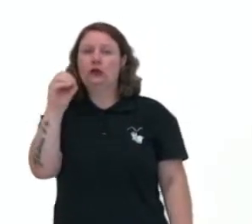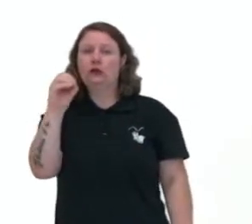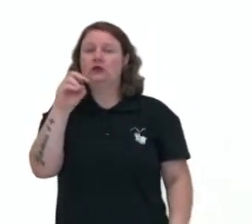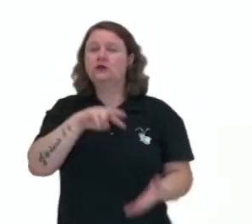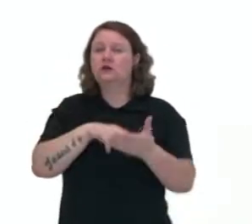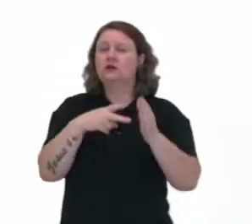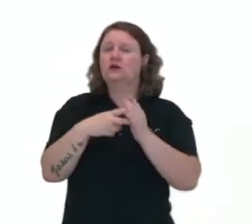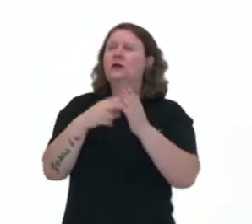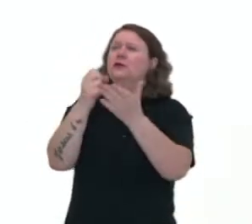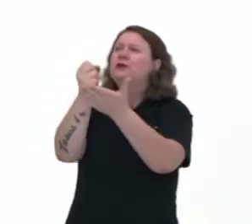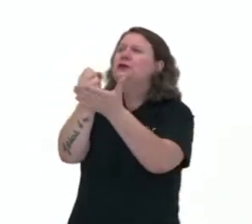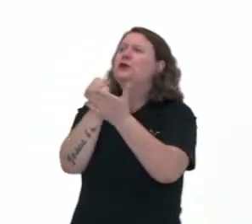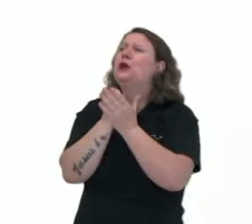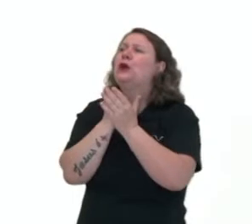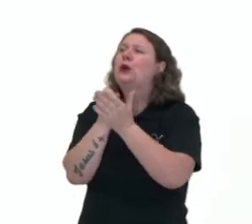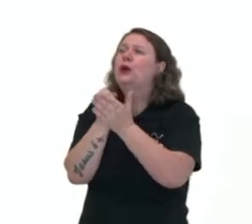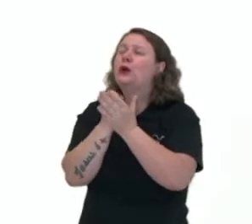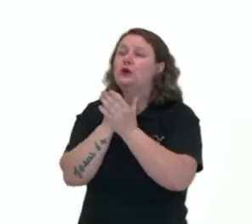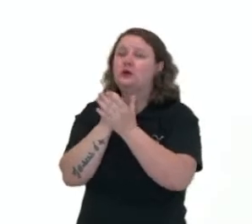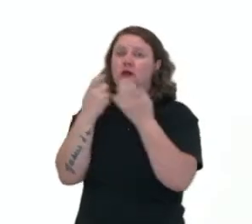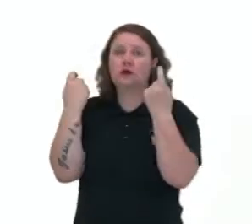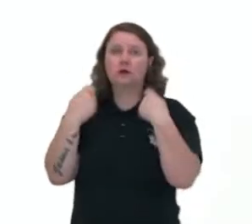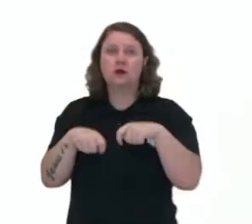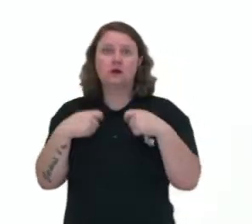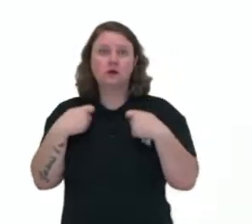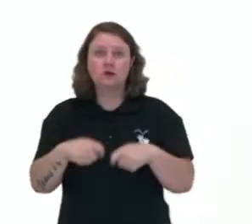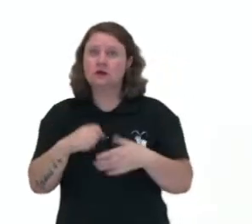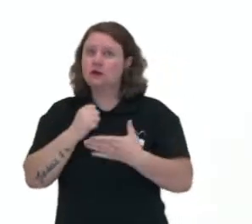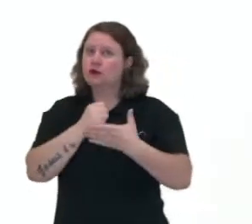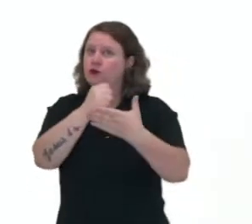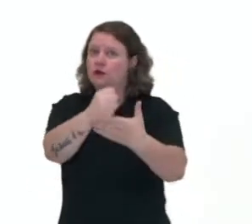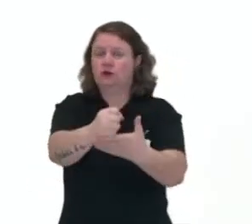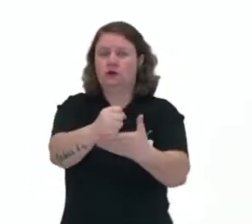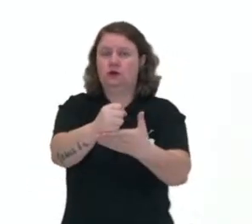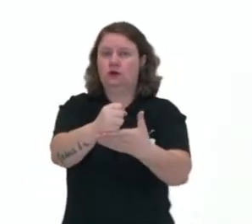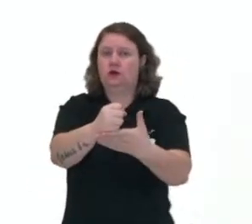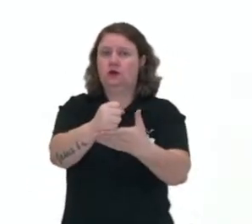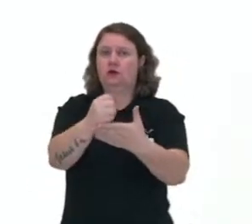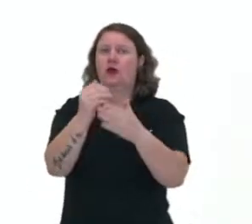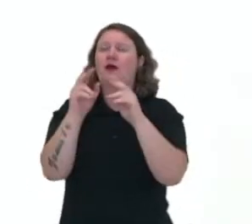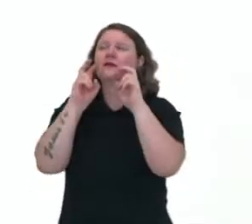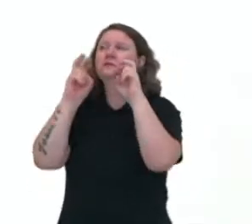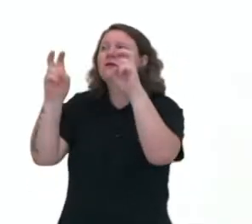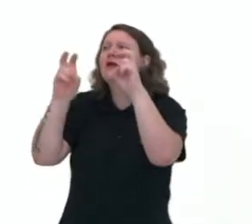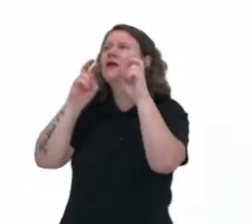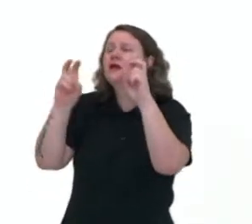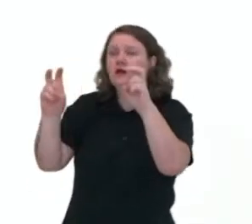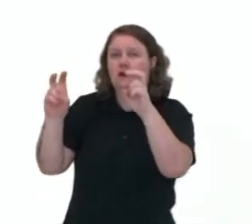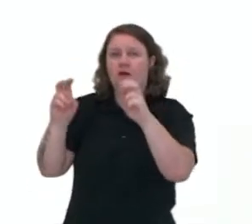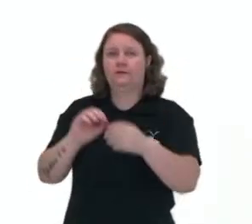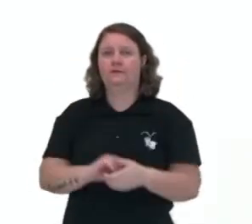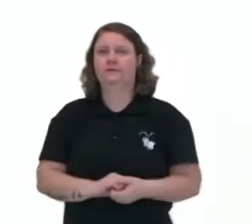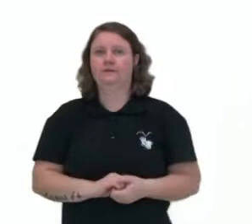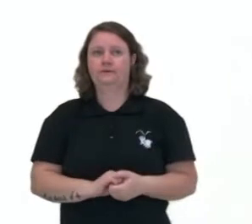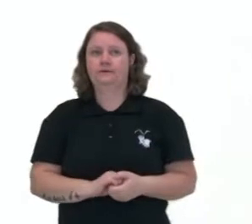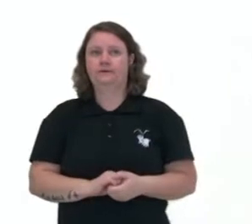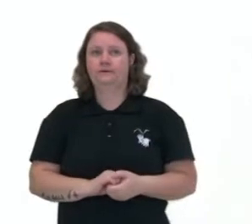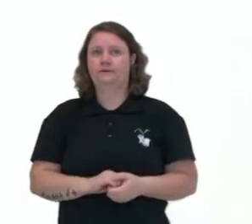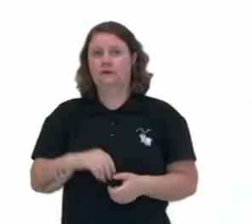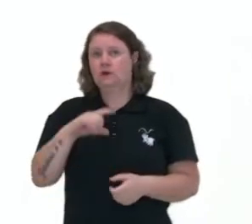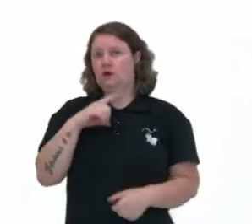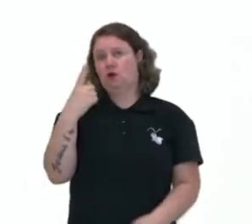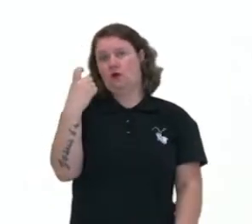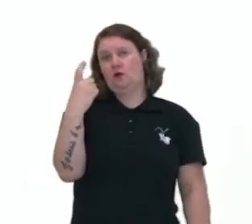dizer o quê? Que a pessoa precisa de socorro ou está pedindo socorro, né? Embora haja apenas